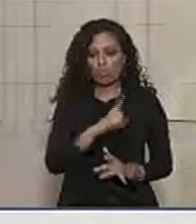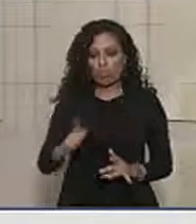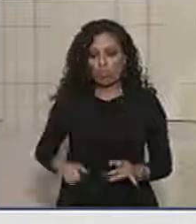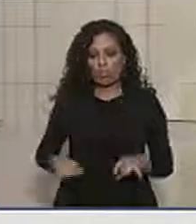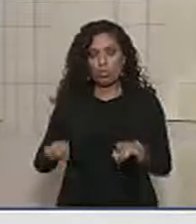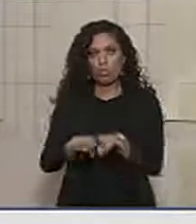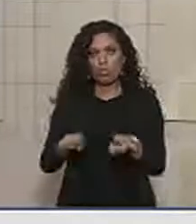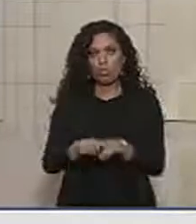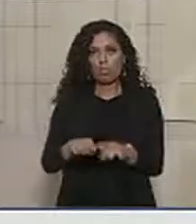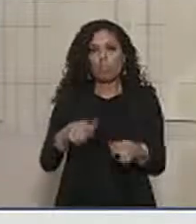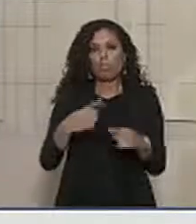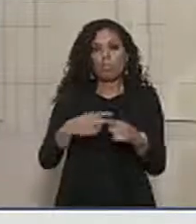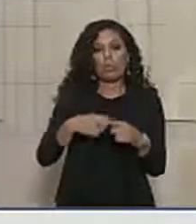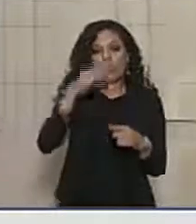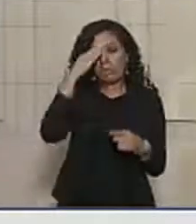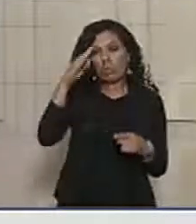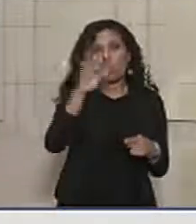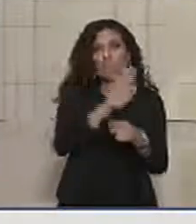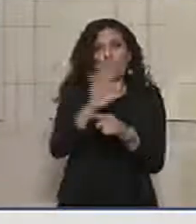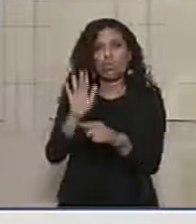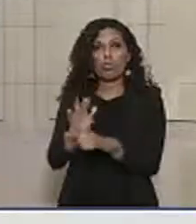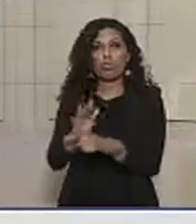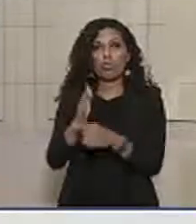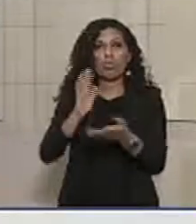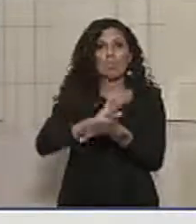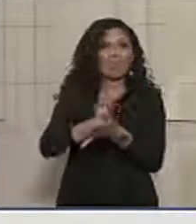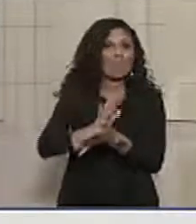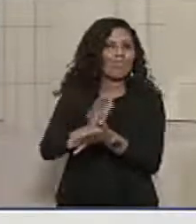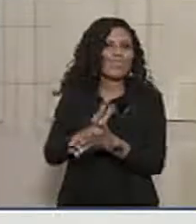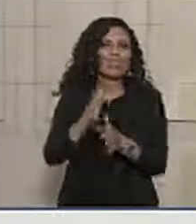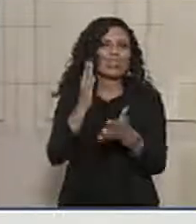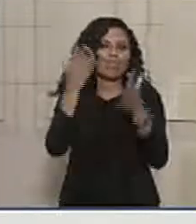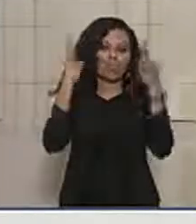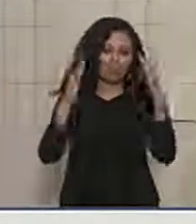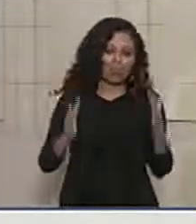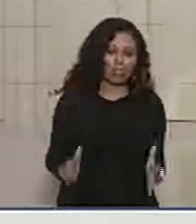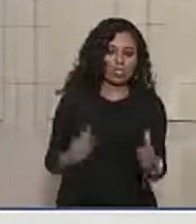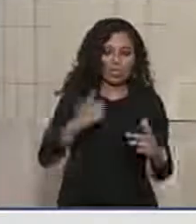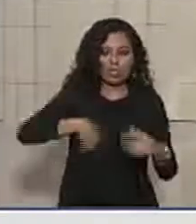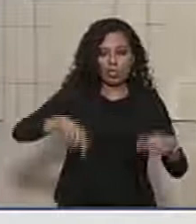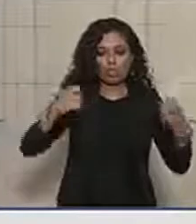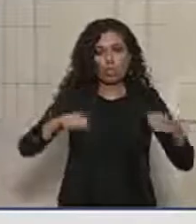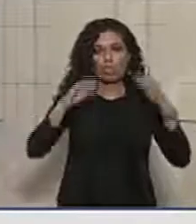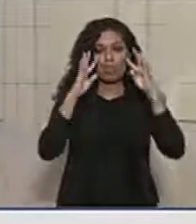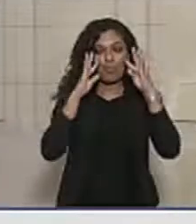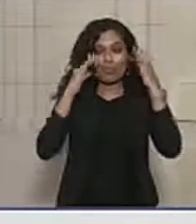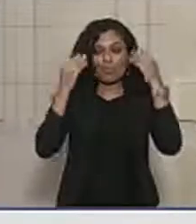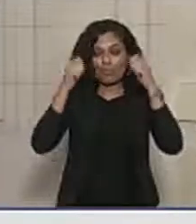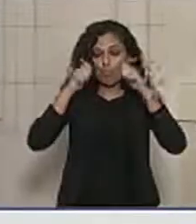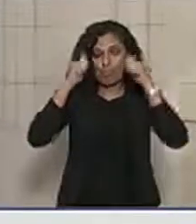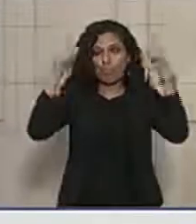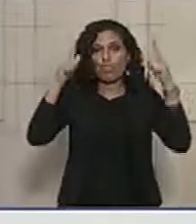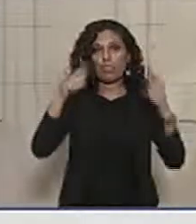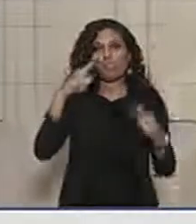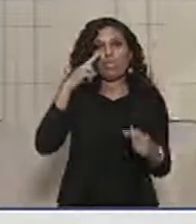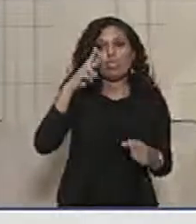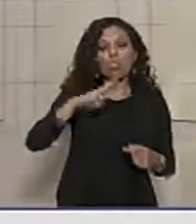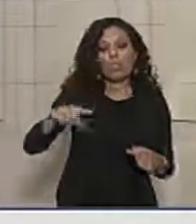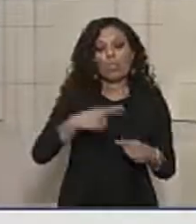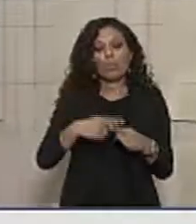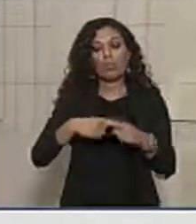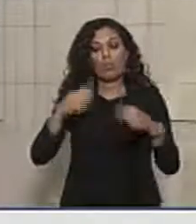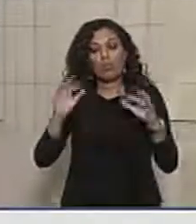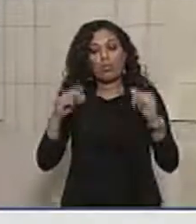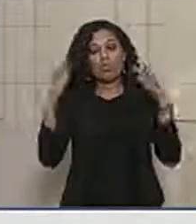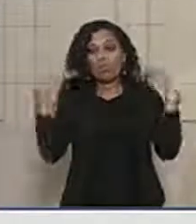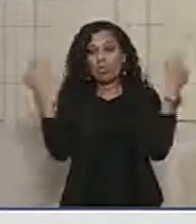doença para, principalmente, ajudar a derrubar preconceitos. Temos que nos conscientizar cada vez sobre essa questão que aflige muitas